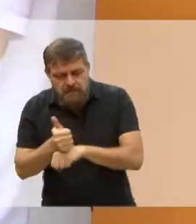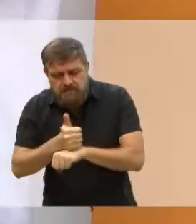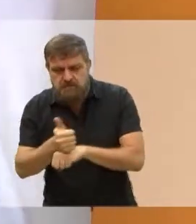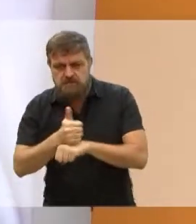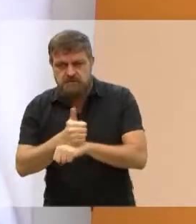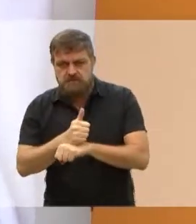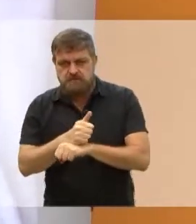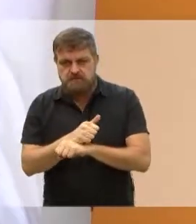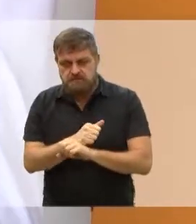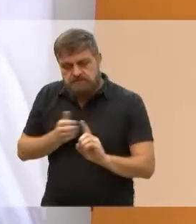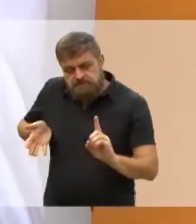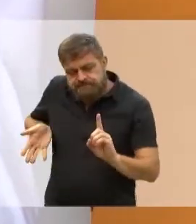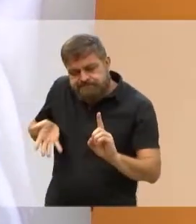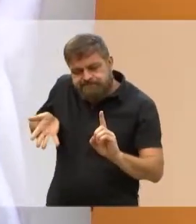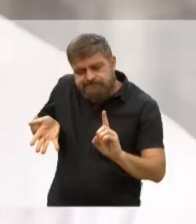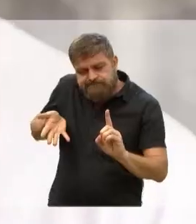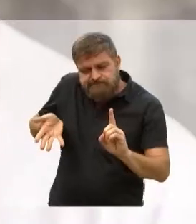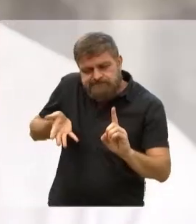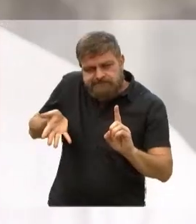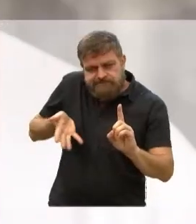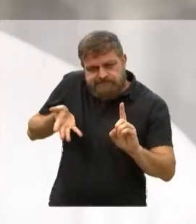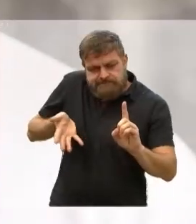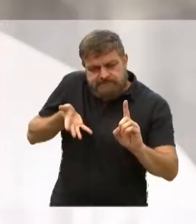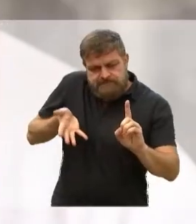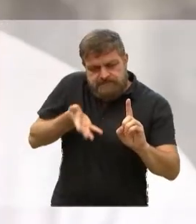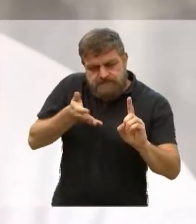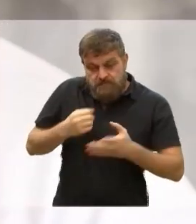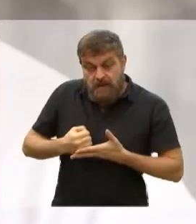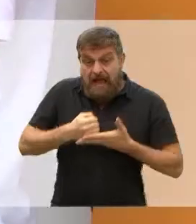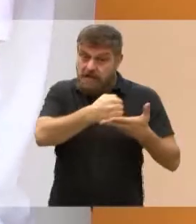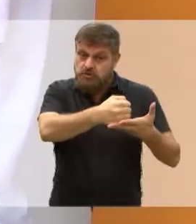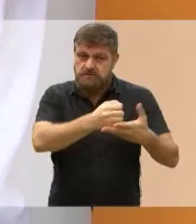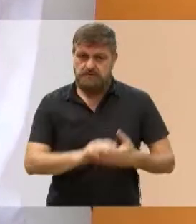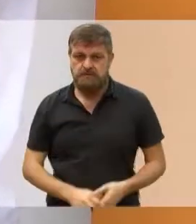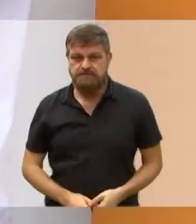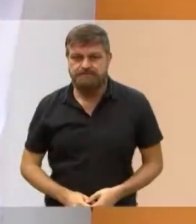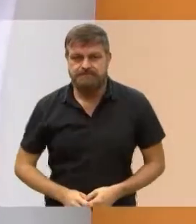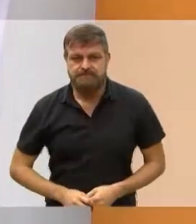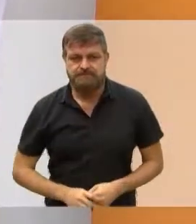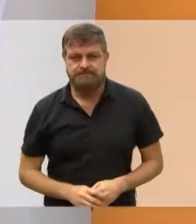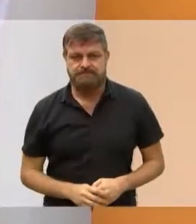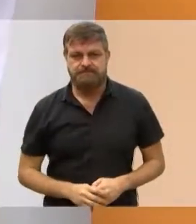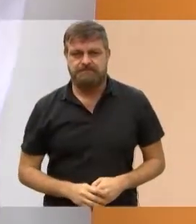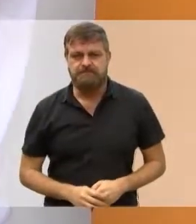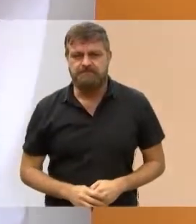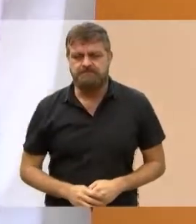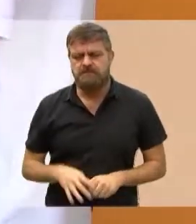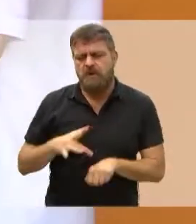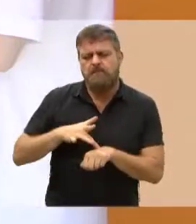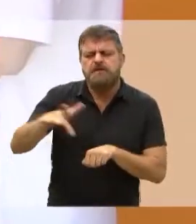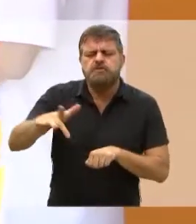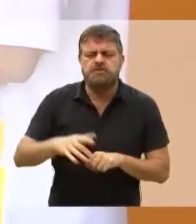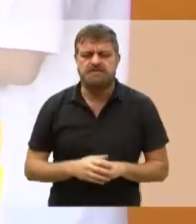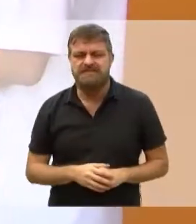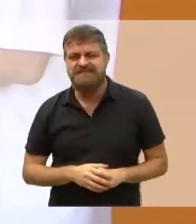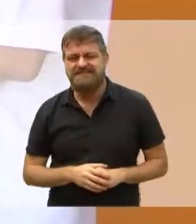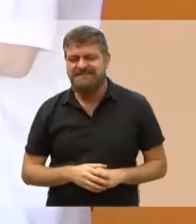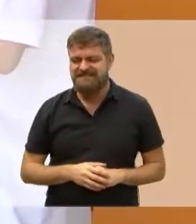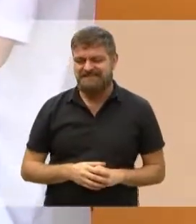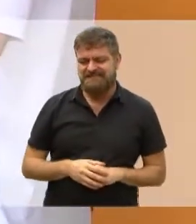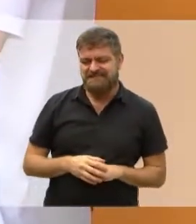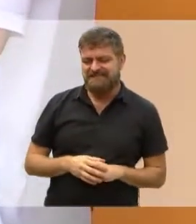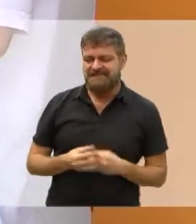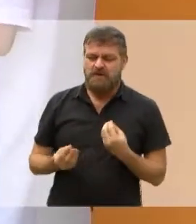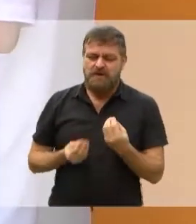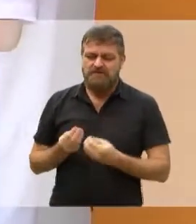profissionais, estamos atrás, ajudando no que for preciso. Tem uma dica sua que você